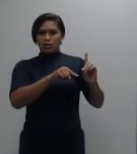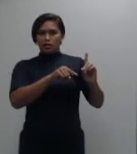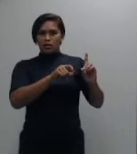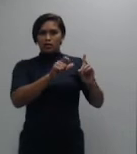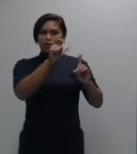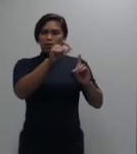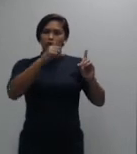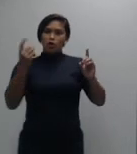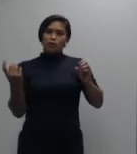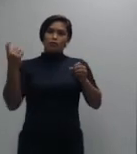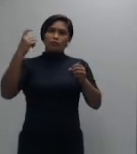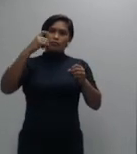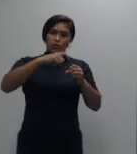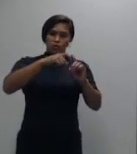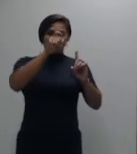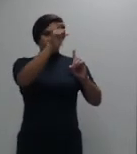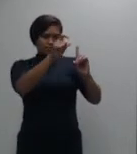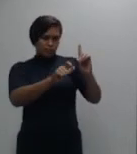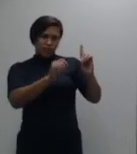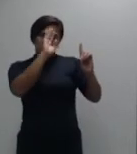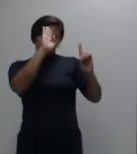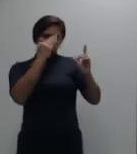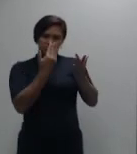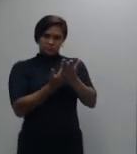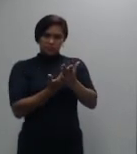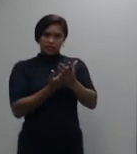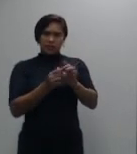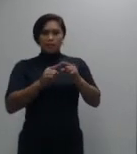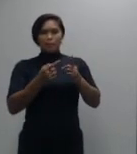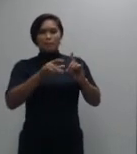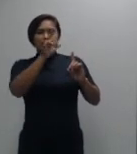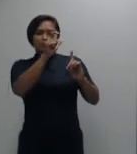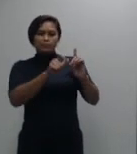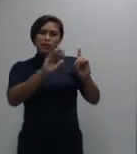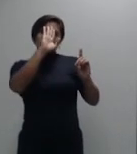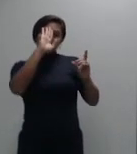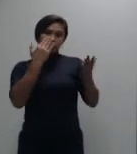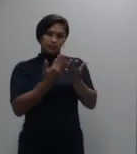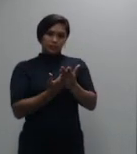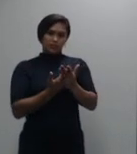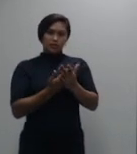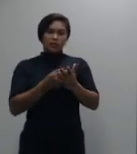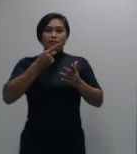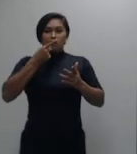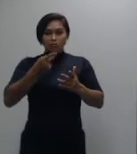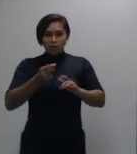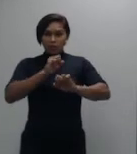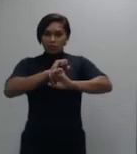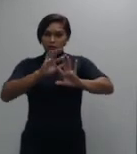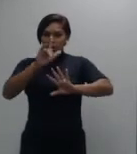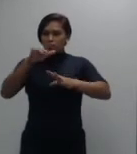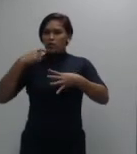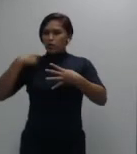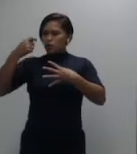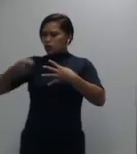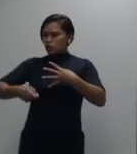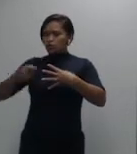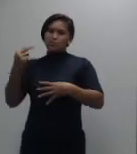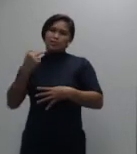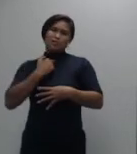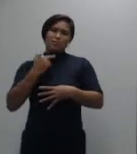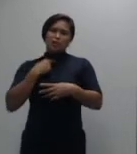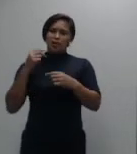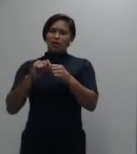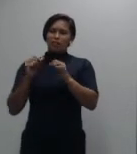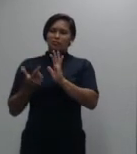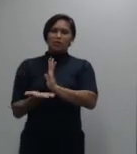voltou da Razão de Março só que ao da Razão Ademar disse expressamente que o juiz pelo que não poderia ter feito o que